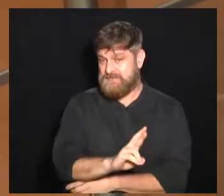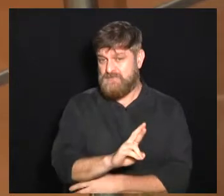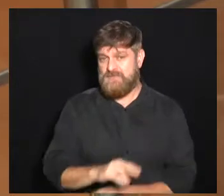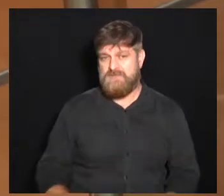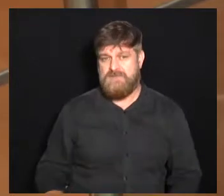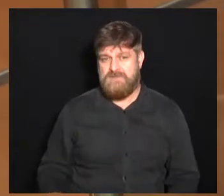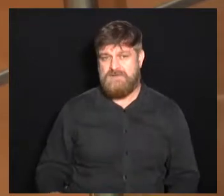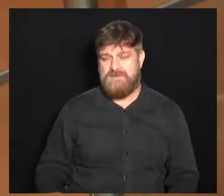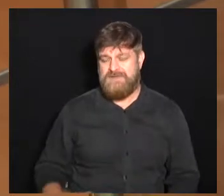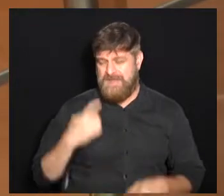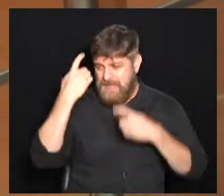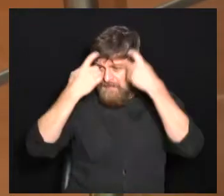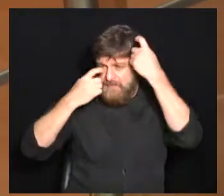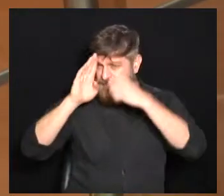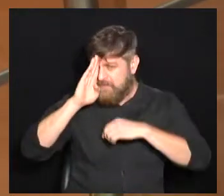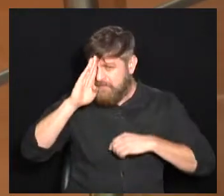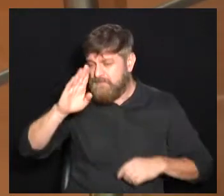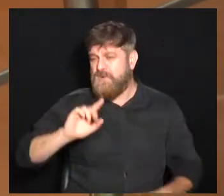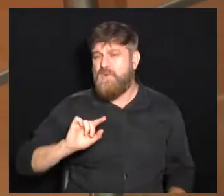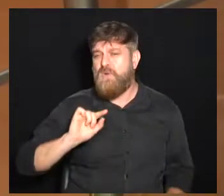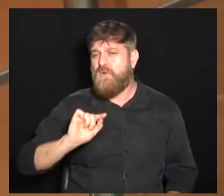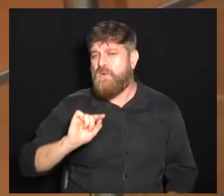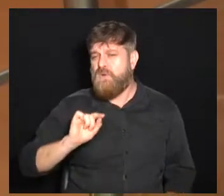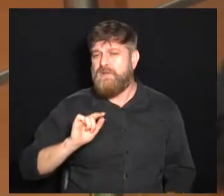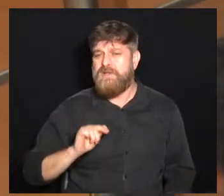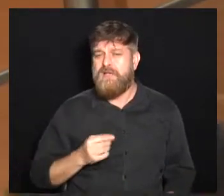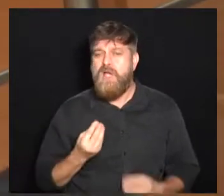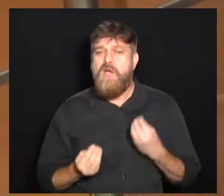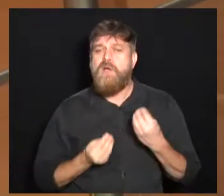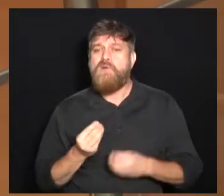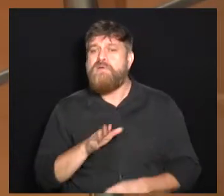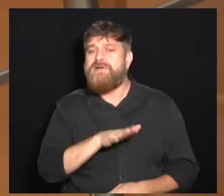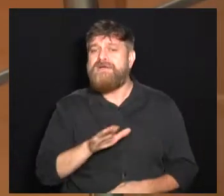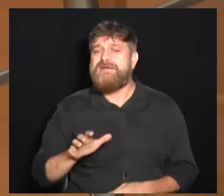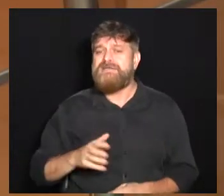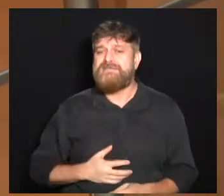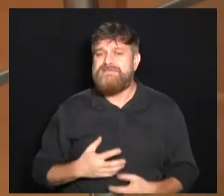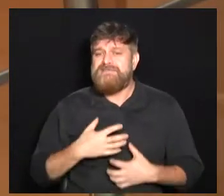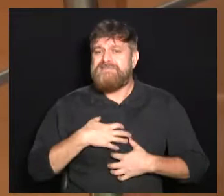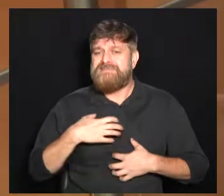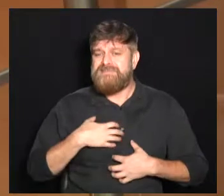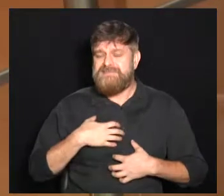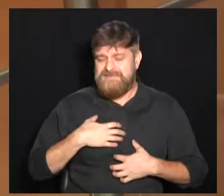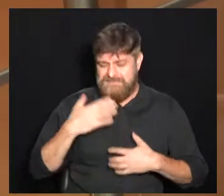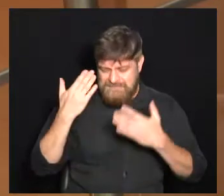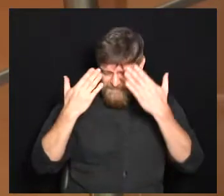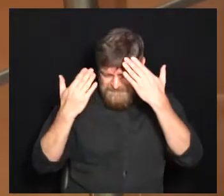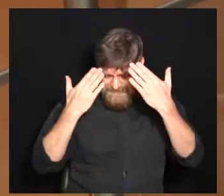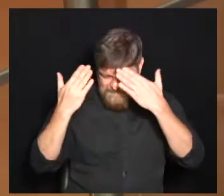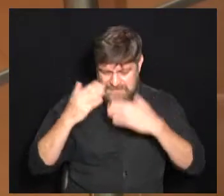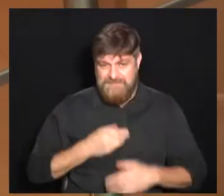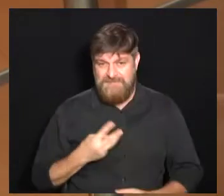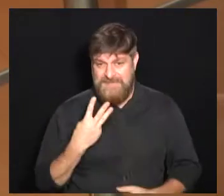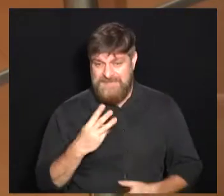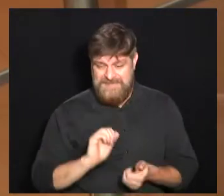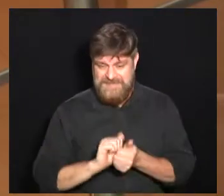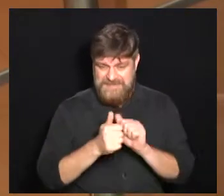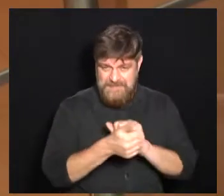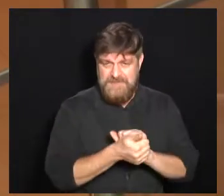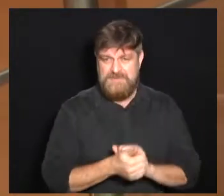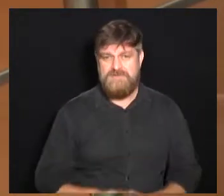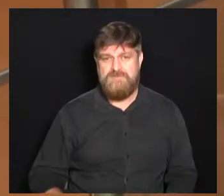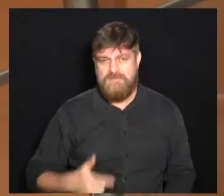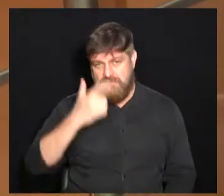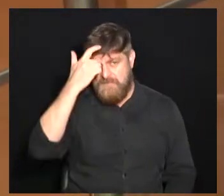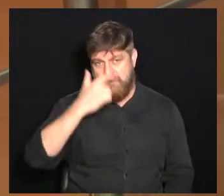assim, maior preocupação é em questão à parte psicológica das crianças, porque elas vão passar por 3 adaptações, que nem no caso,